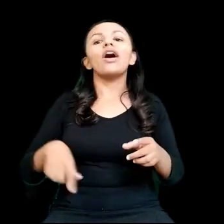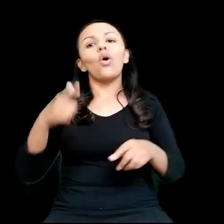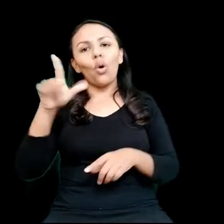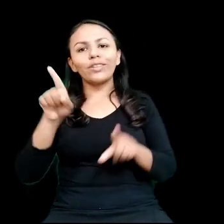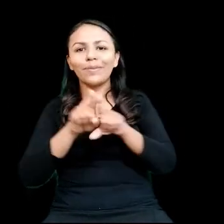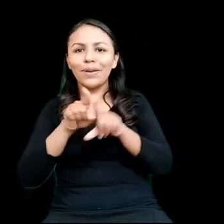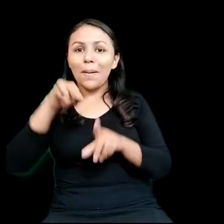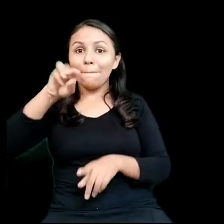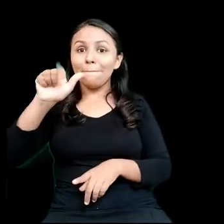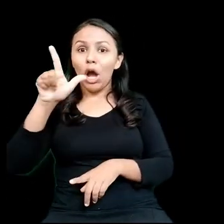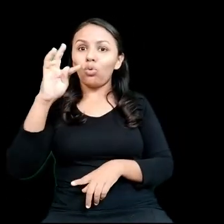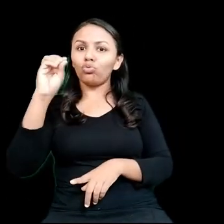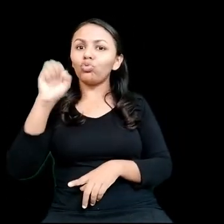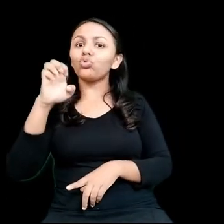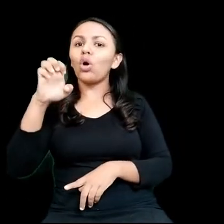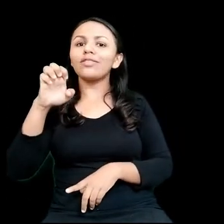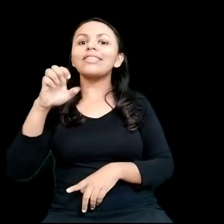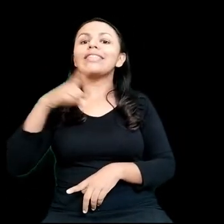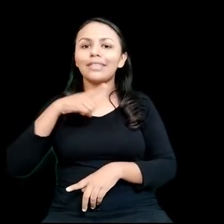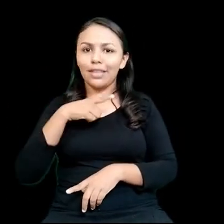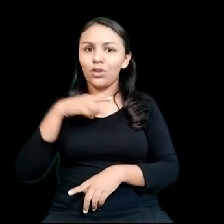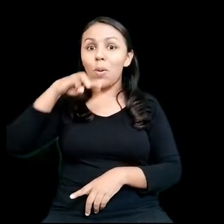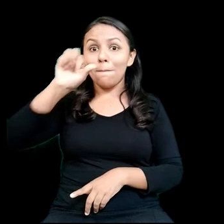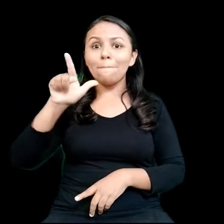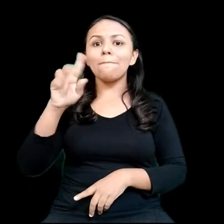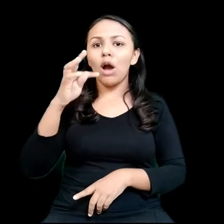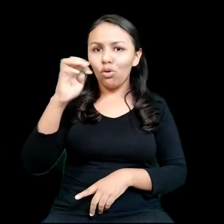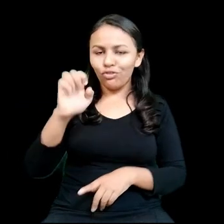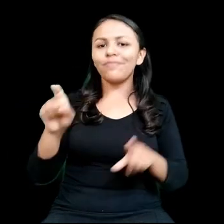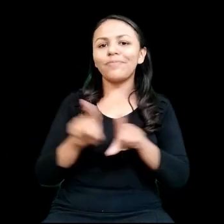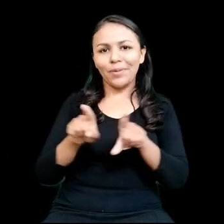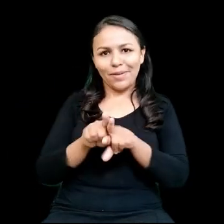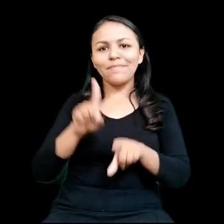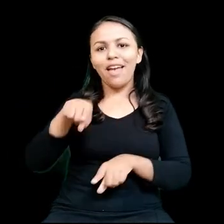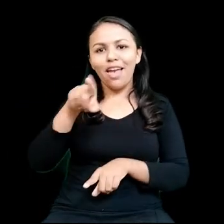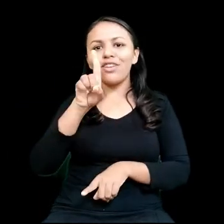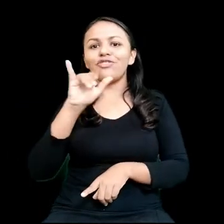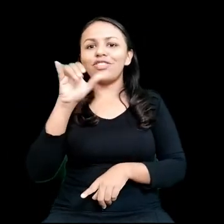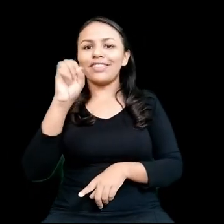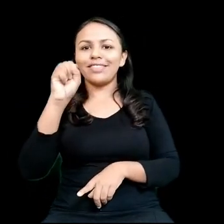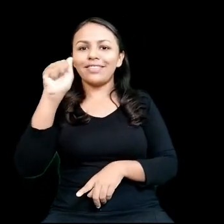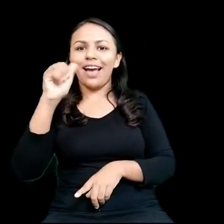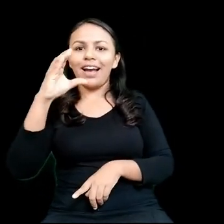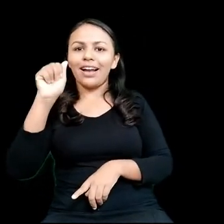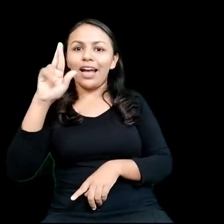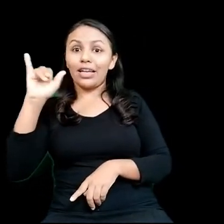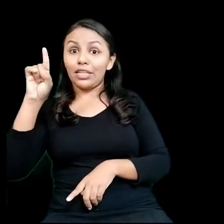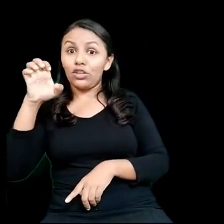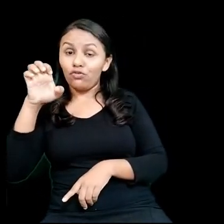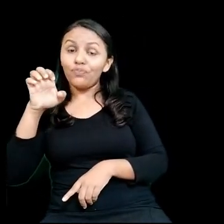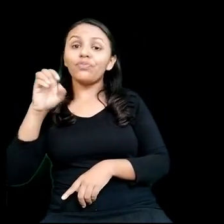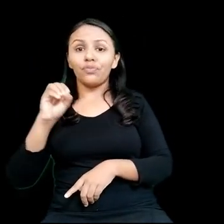é encontrada no malte, que também é um disacarídeo. E aí você tem os chocolates industrializados também,